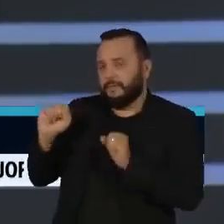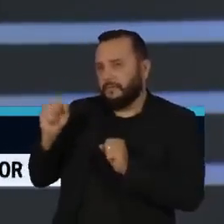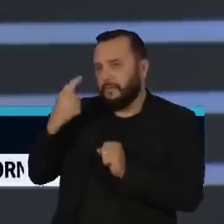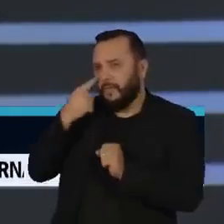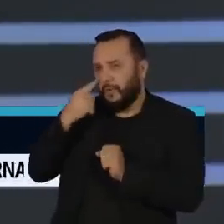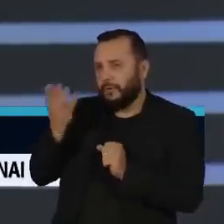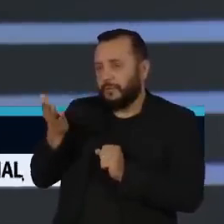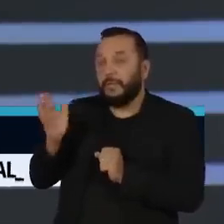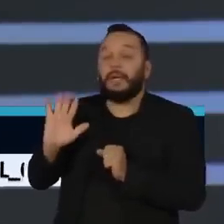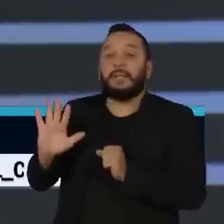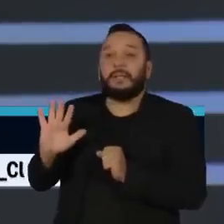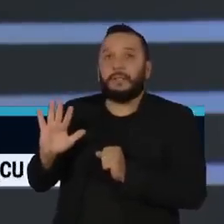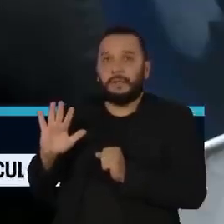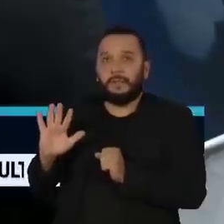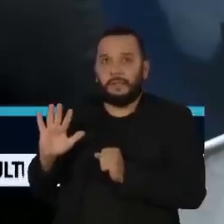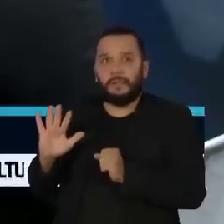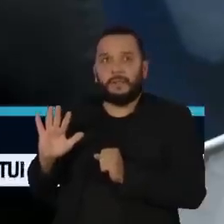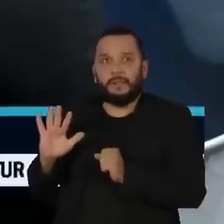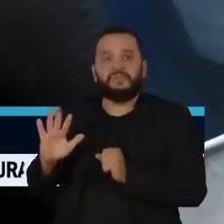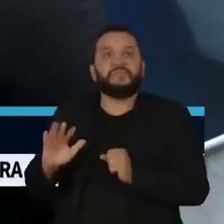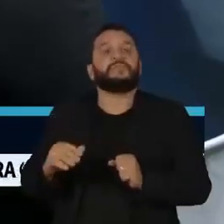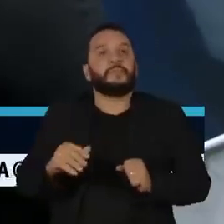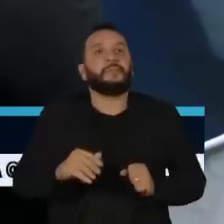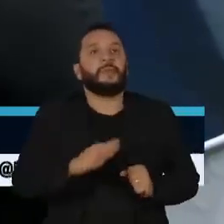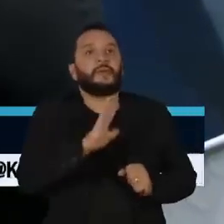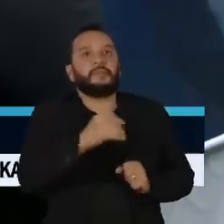recorrer o ponto é que é o seguinte